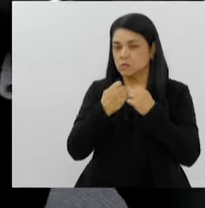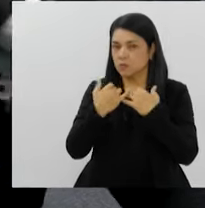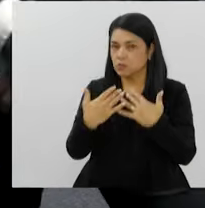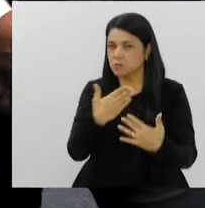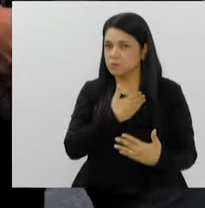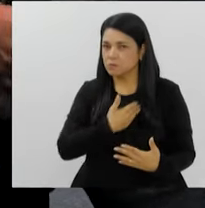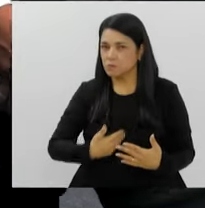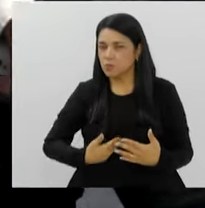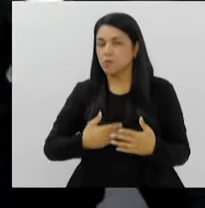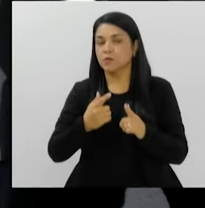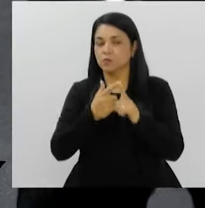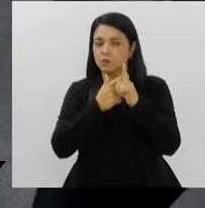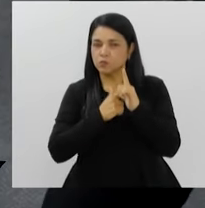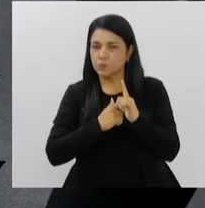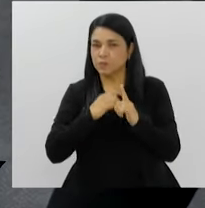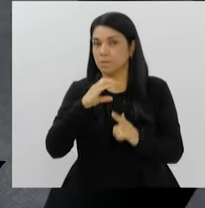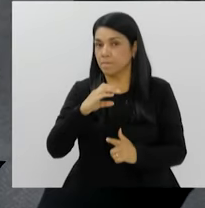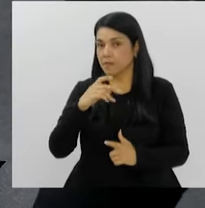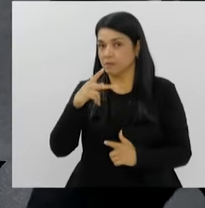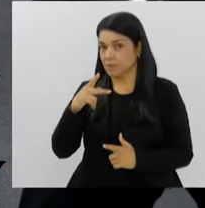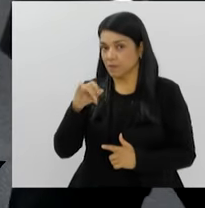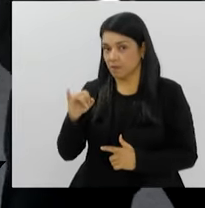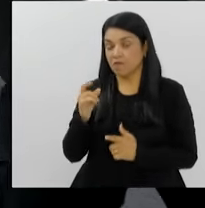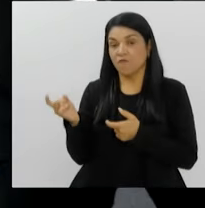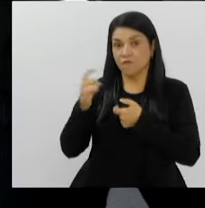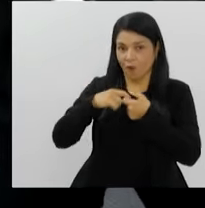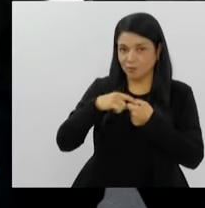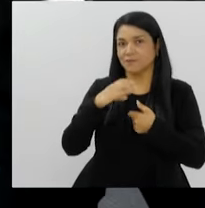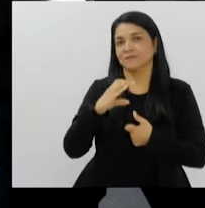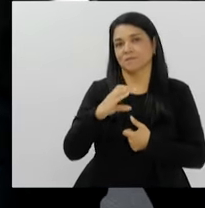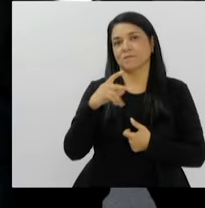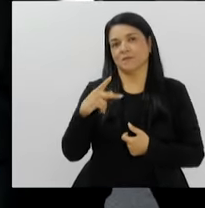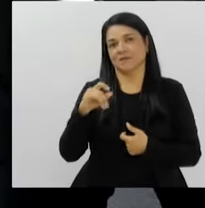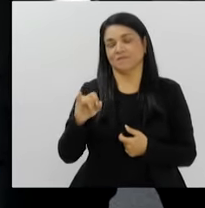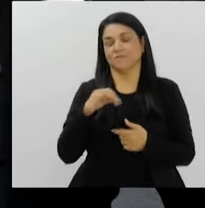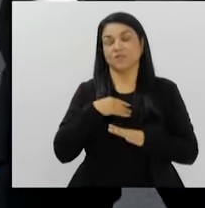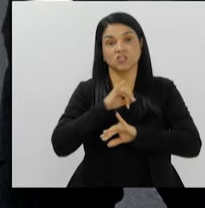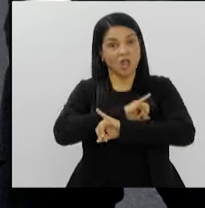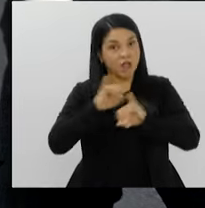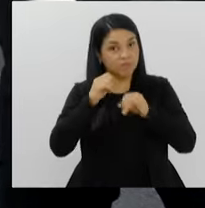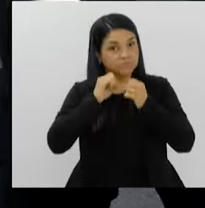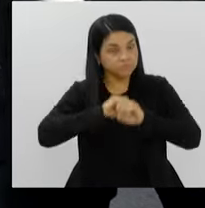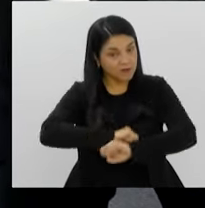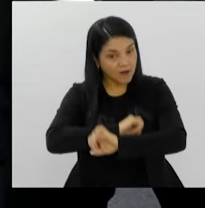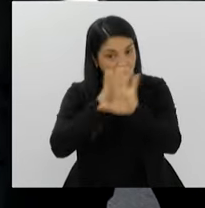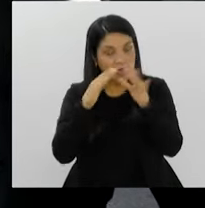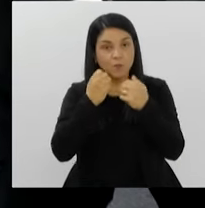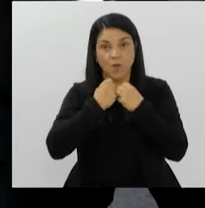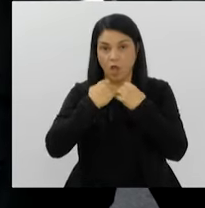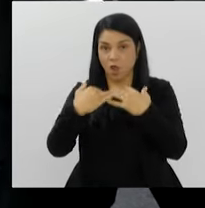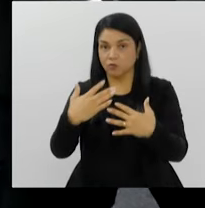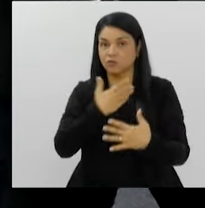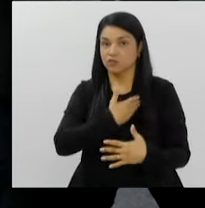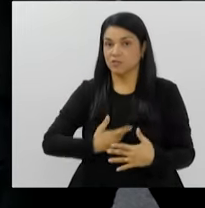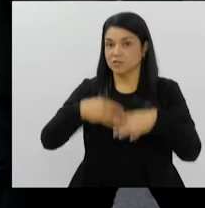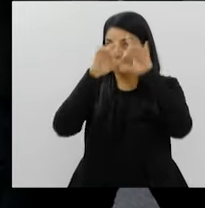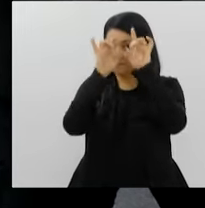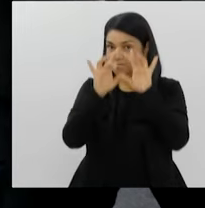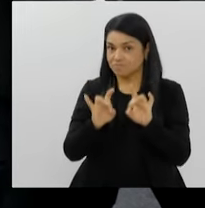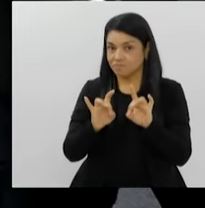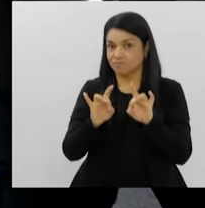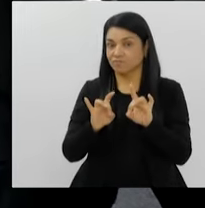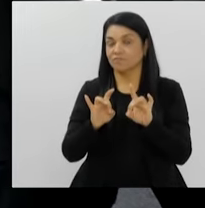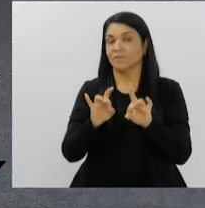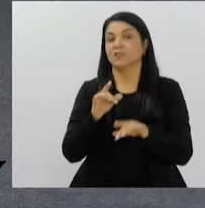suspende a CPI e volta a CPI. Quero deixar claro que já foi deliberado uma audiência exclusiva para falar de